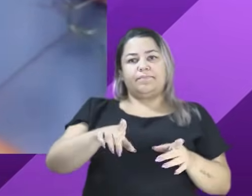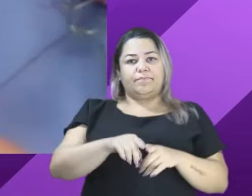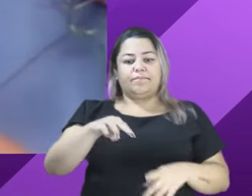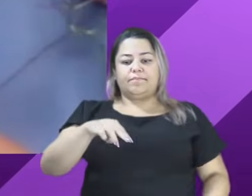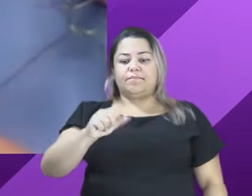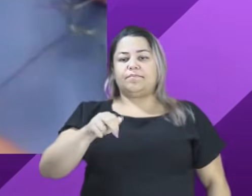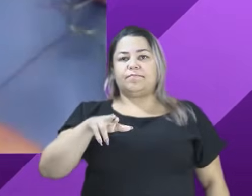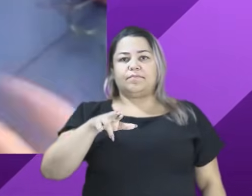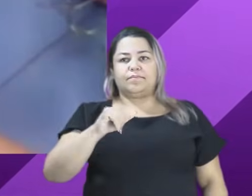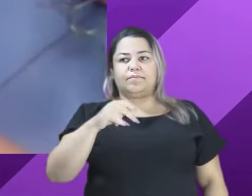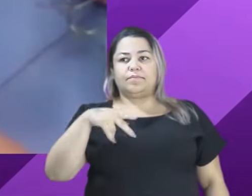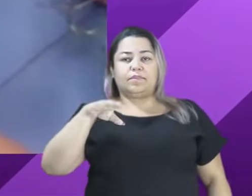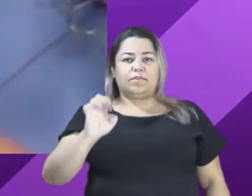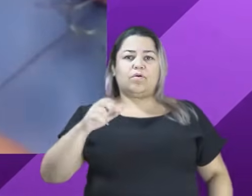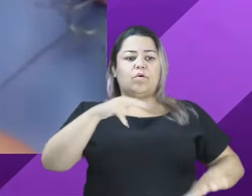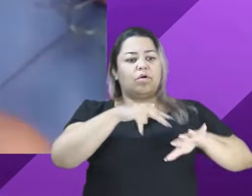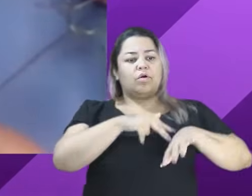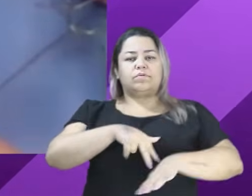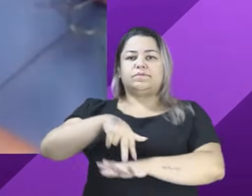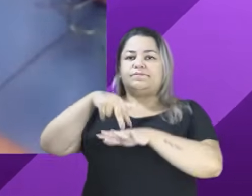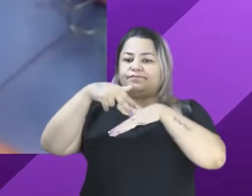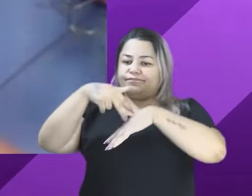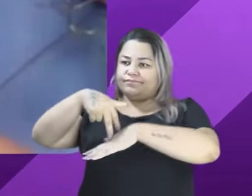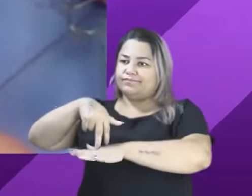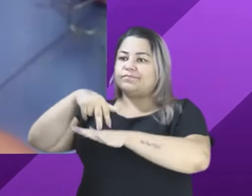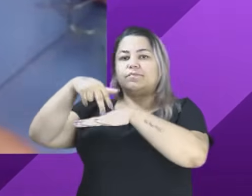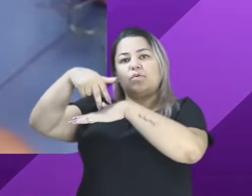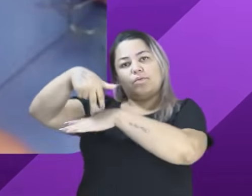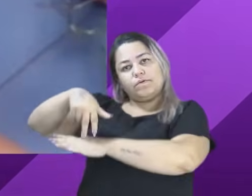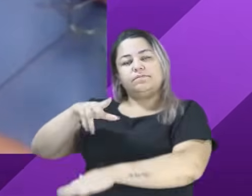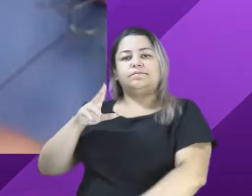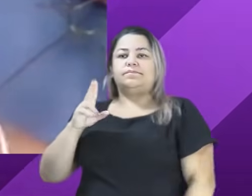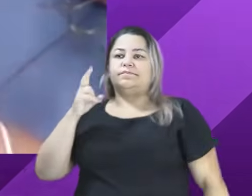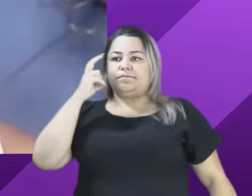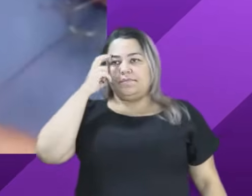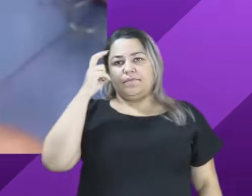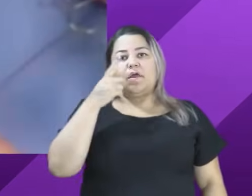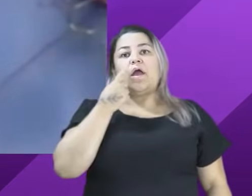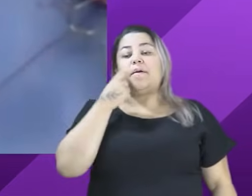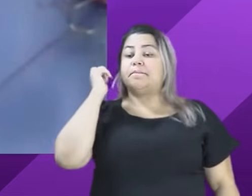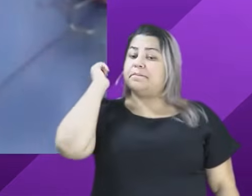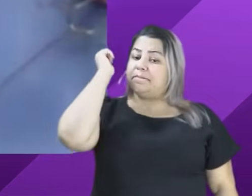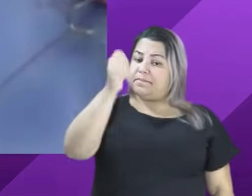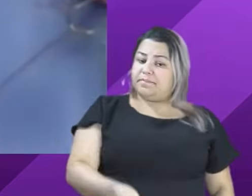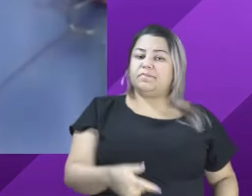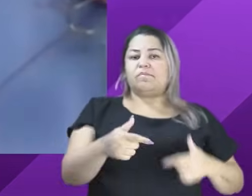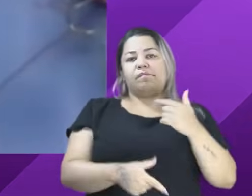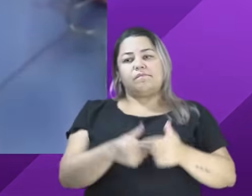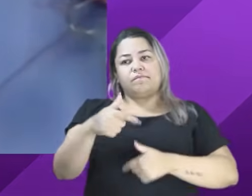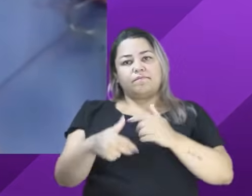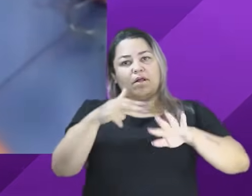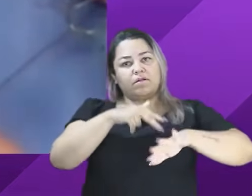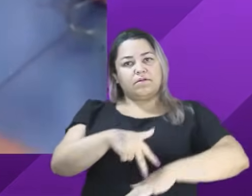Maracaípe, onde o surf faz parte, né, dessa cultura local, né? A pesca é o trabalho, o surf é o